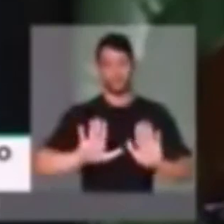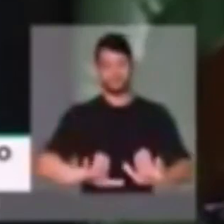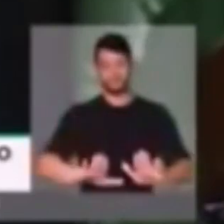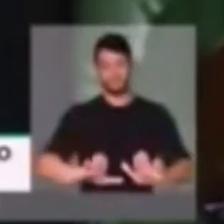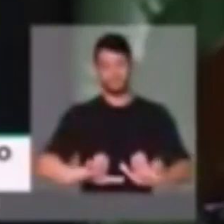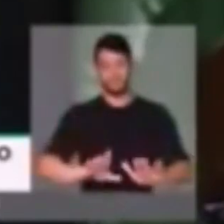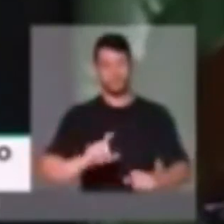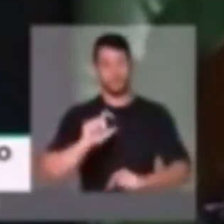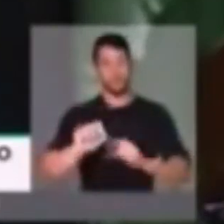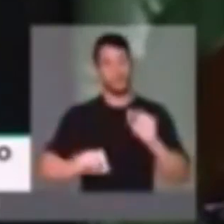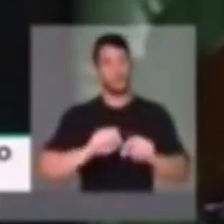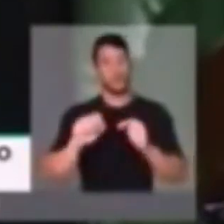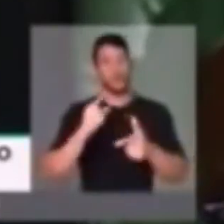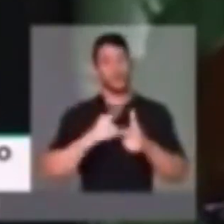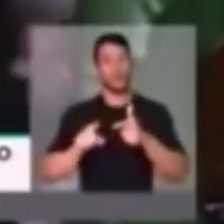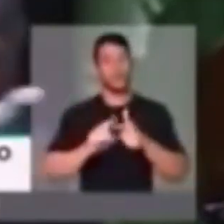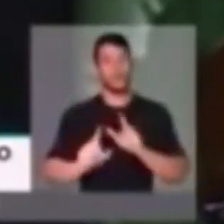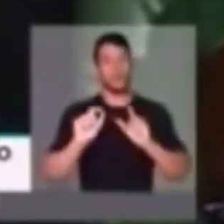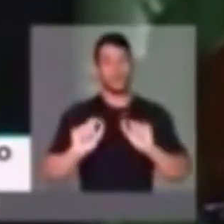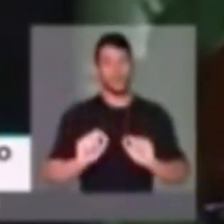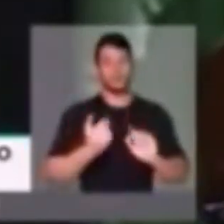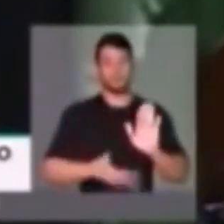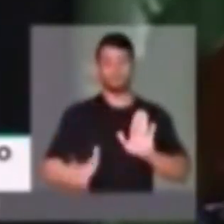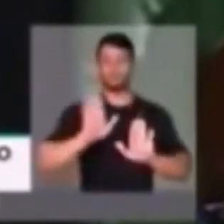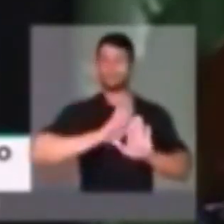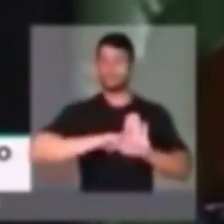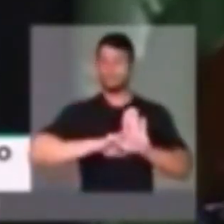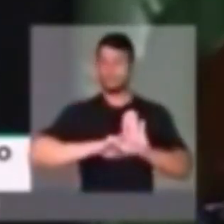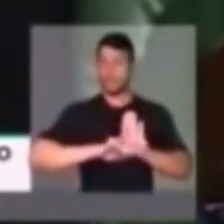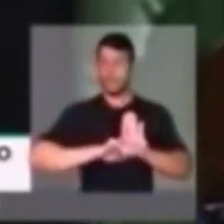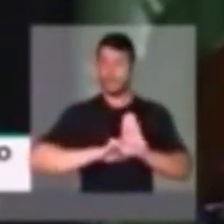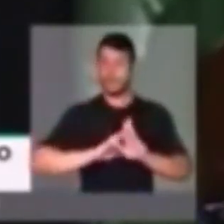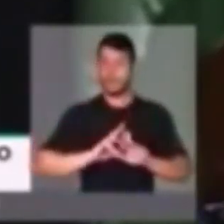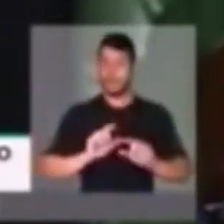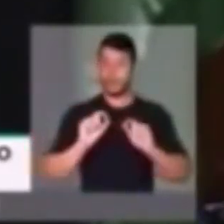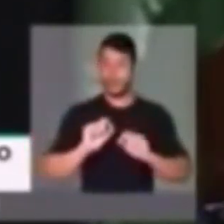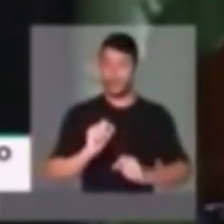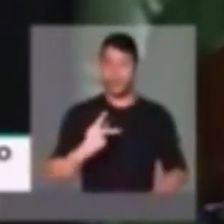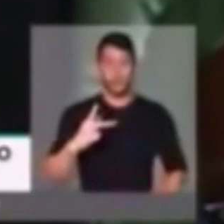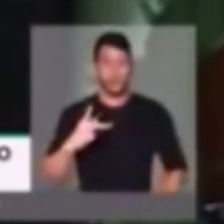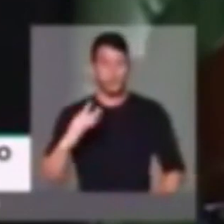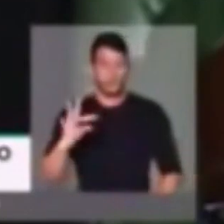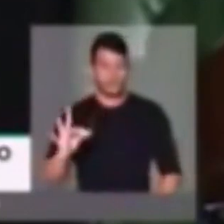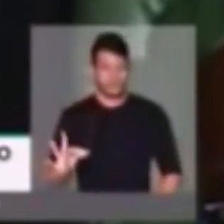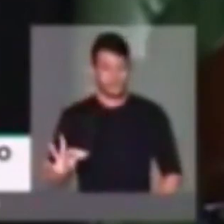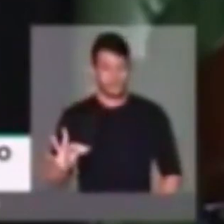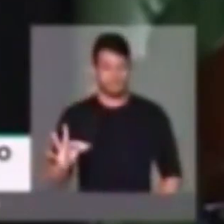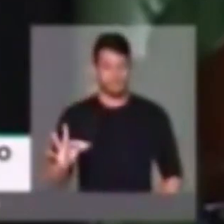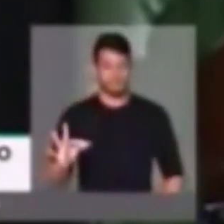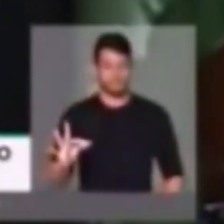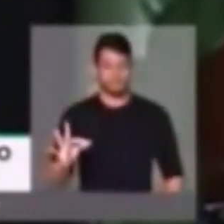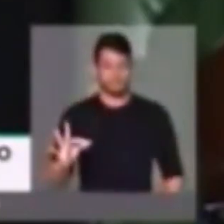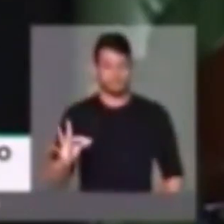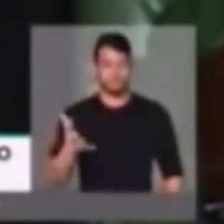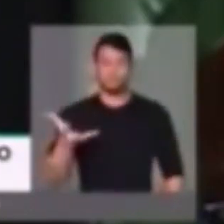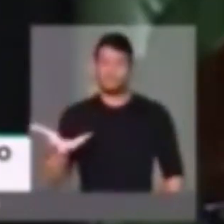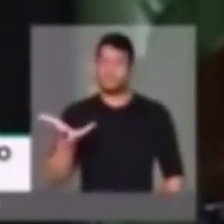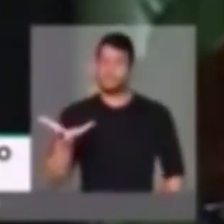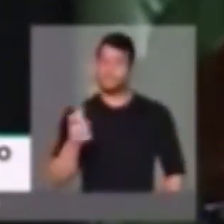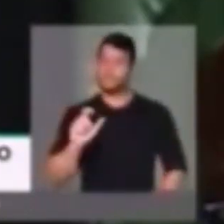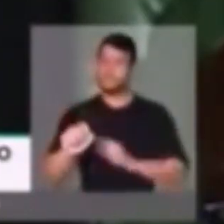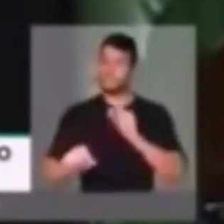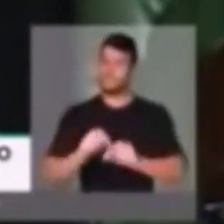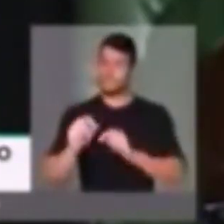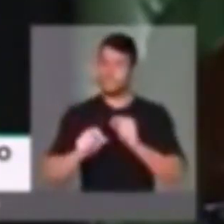o que está em tela aqui é que o partido dos trabalhadores o pt quer